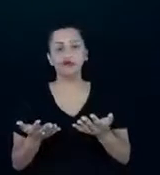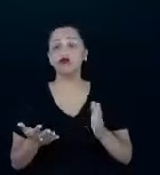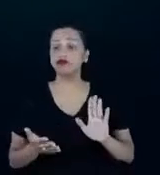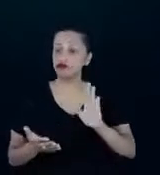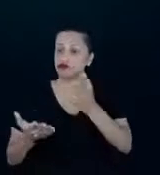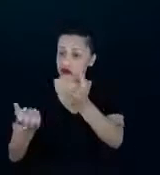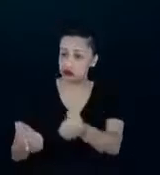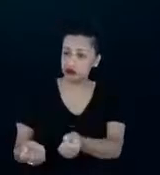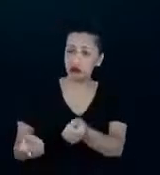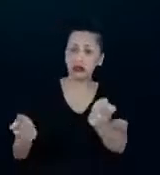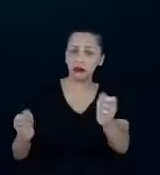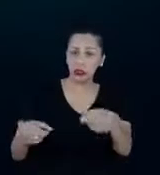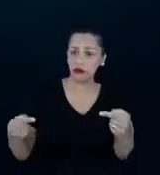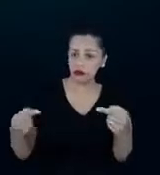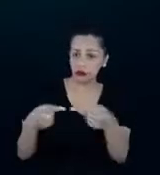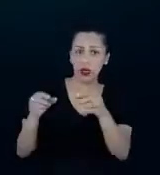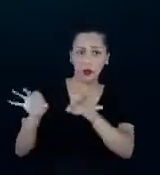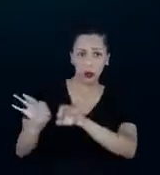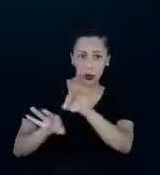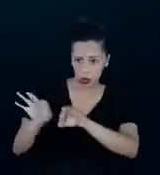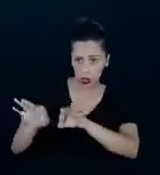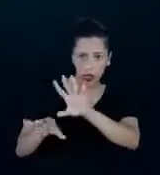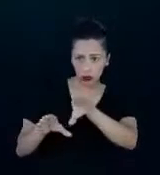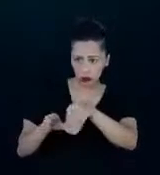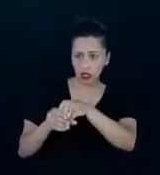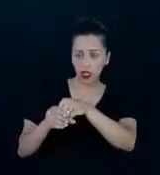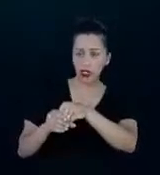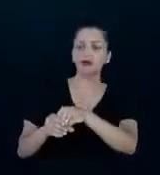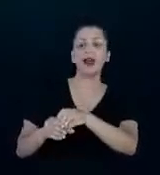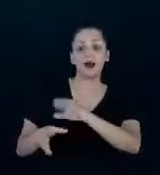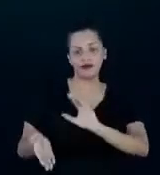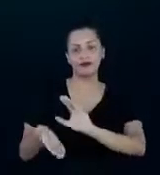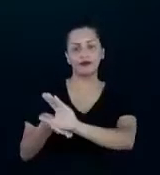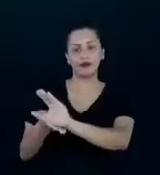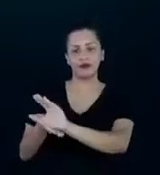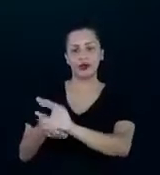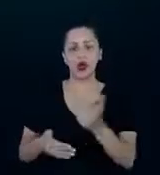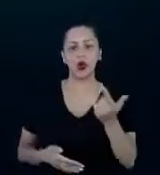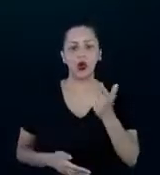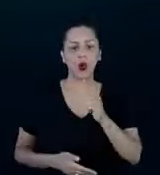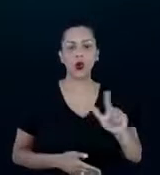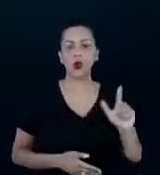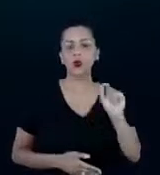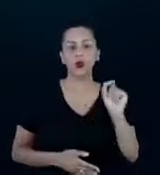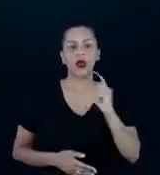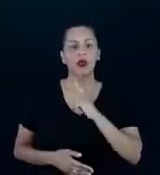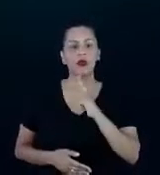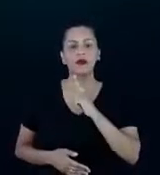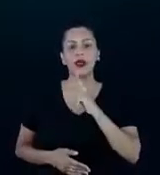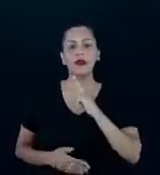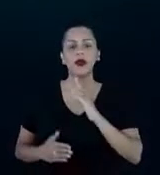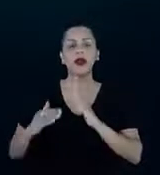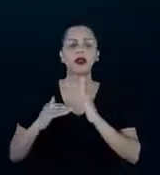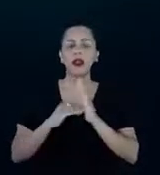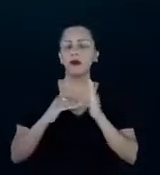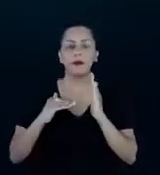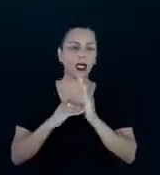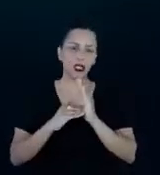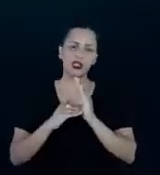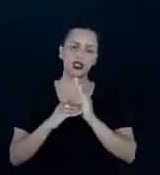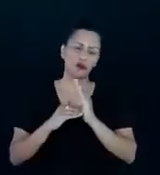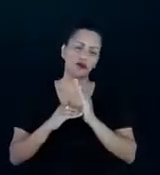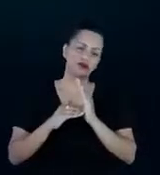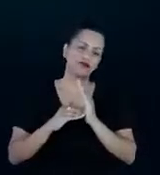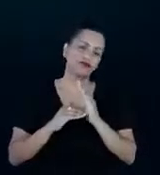com um projeto e portfólio dentro e receber fomento. O outro são os limites do uso e aplicação dos recursos. Também